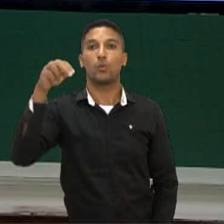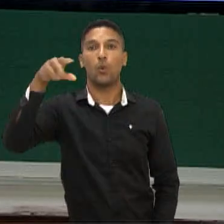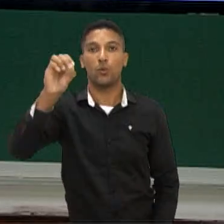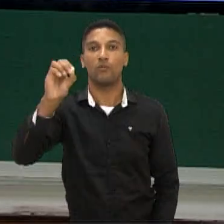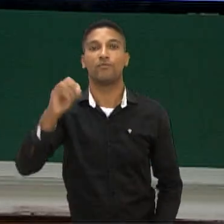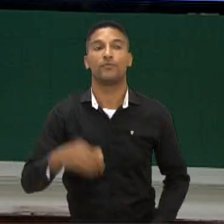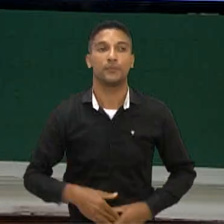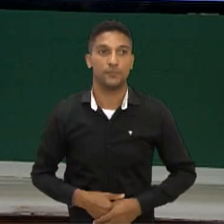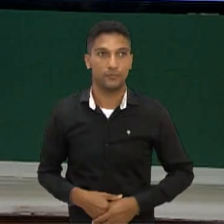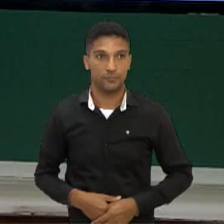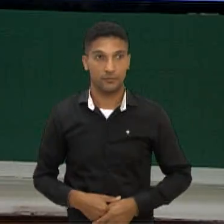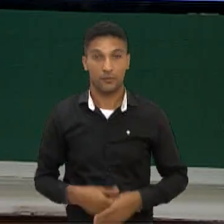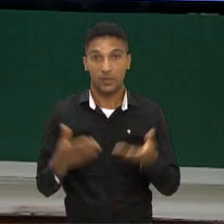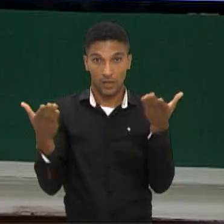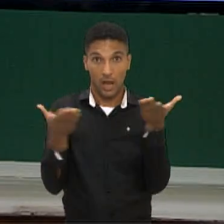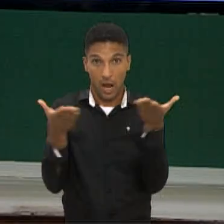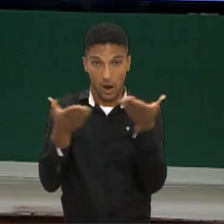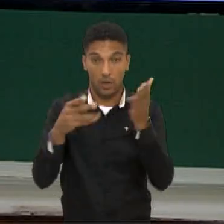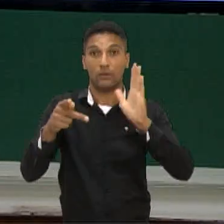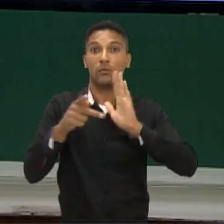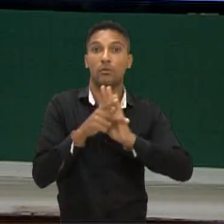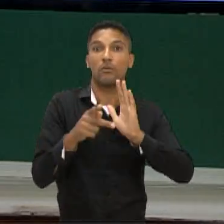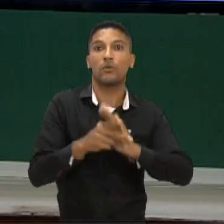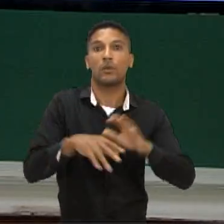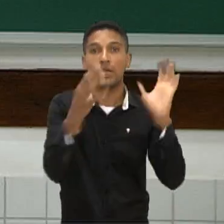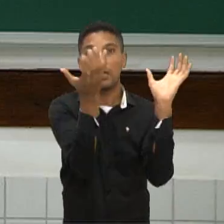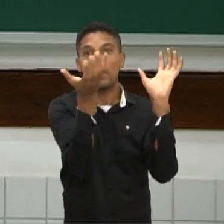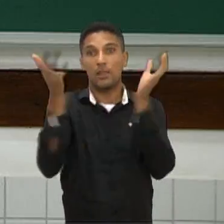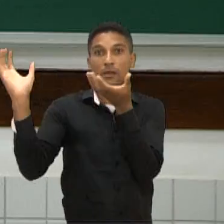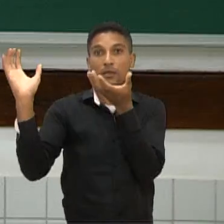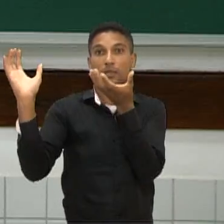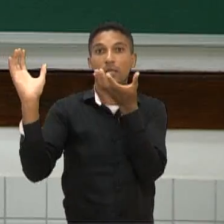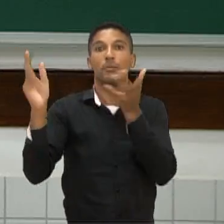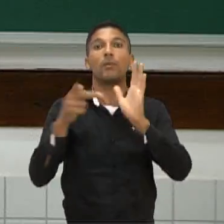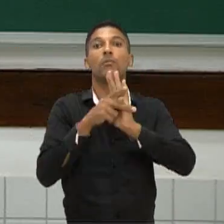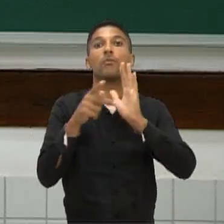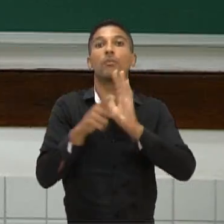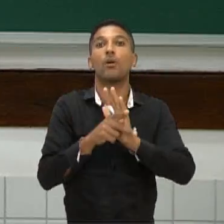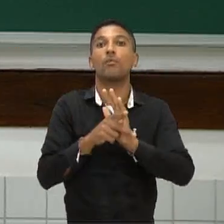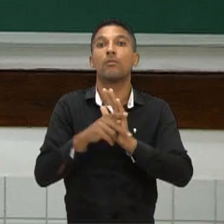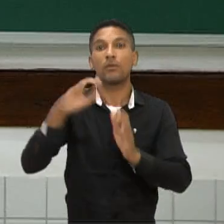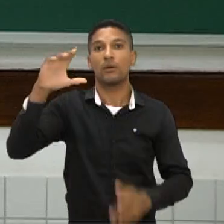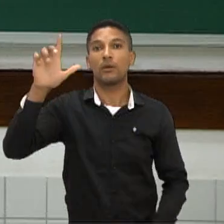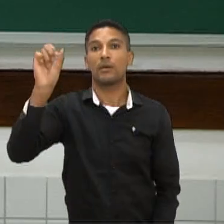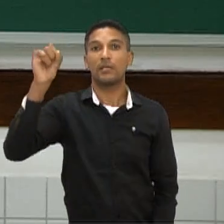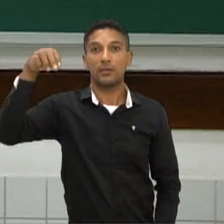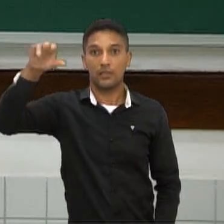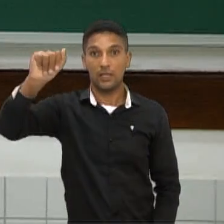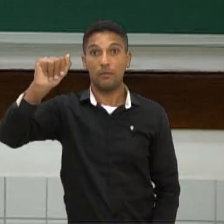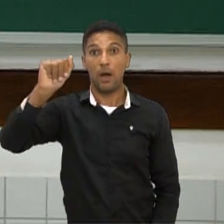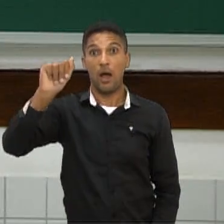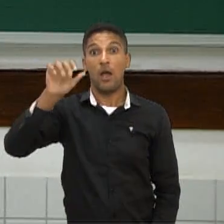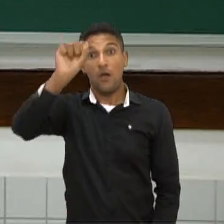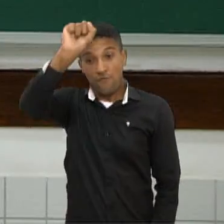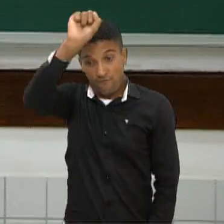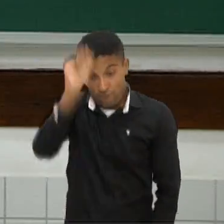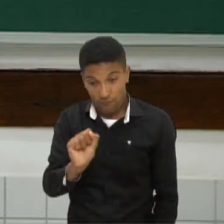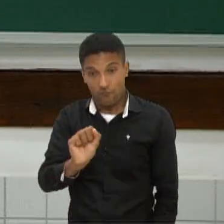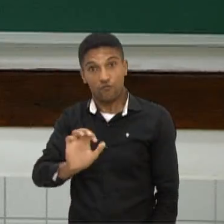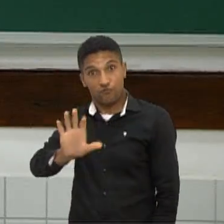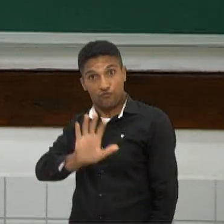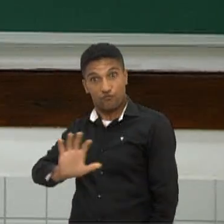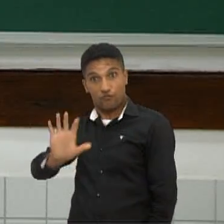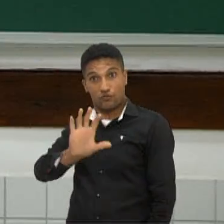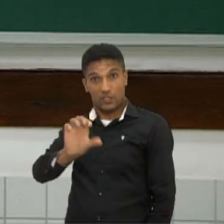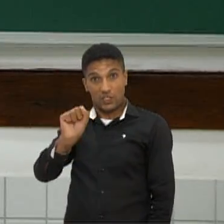Climas da região sul. Aqui é bom que vocês prestem bastante atenção para não confundirem